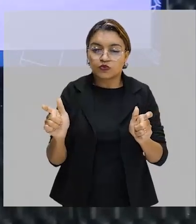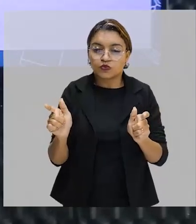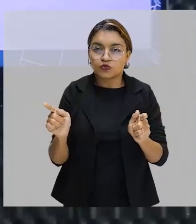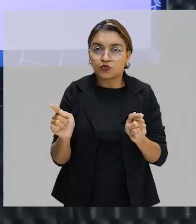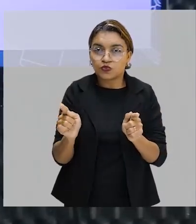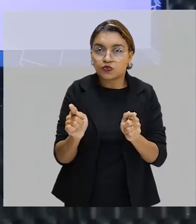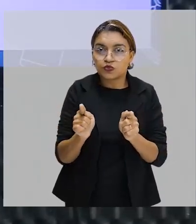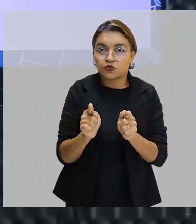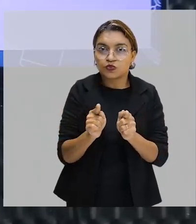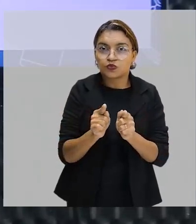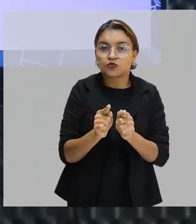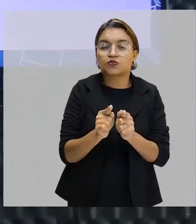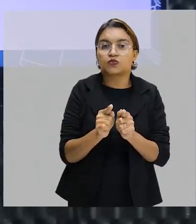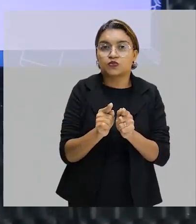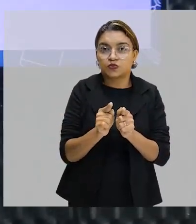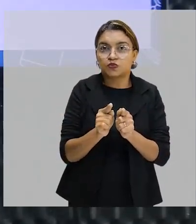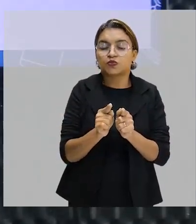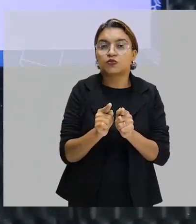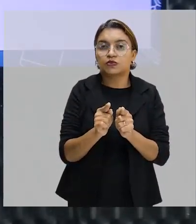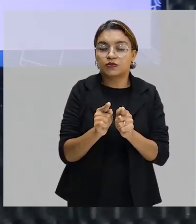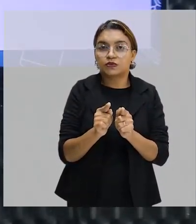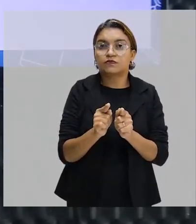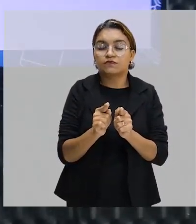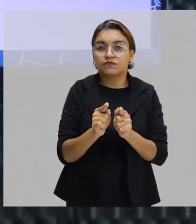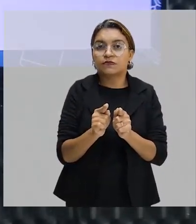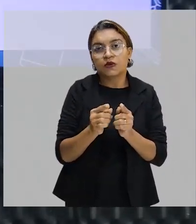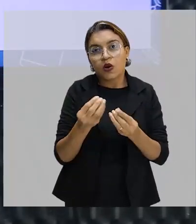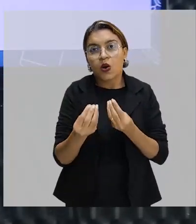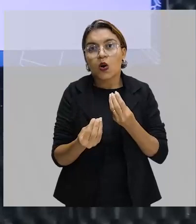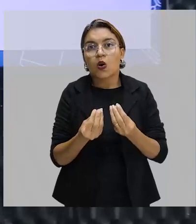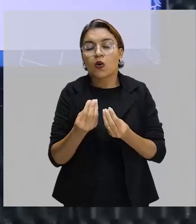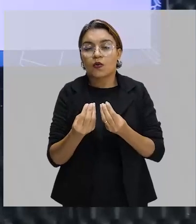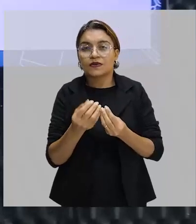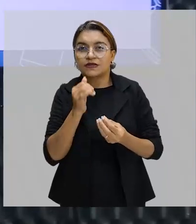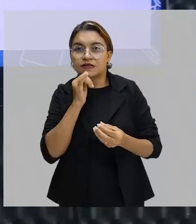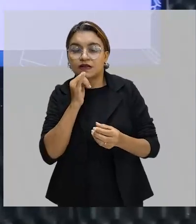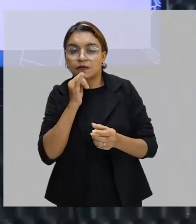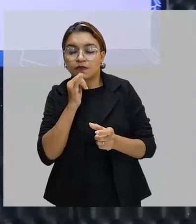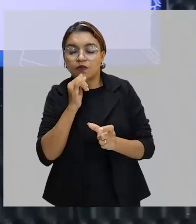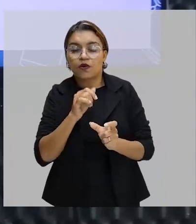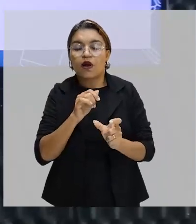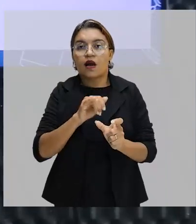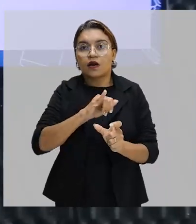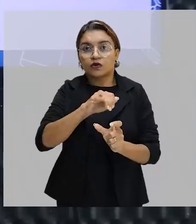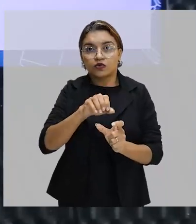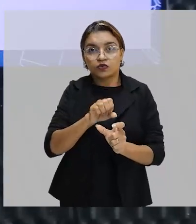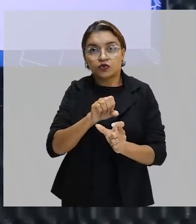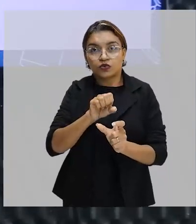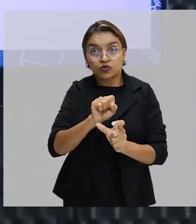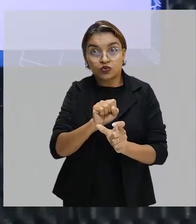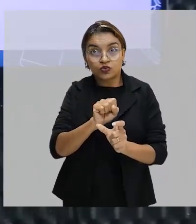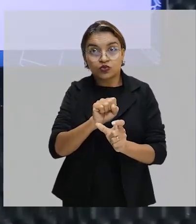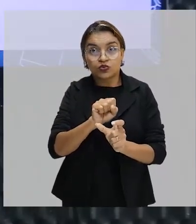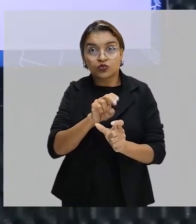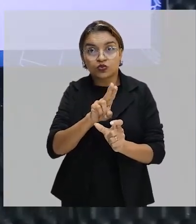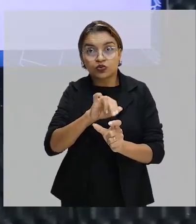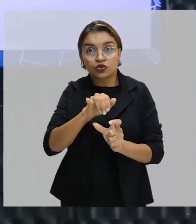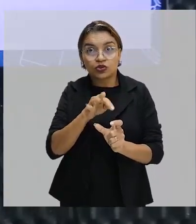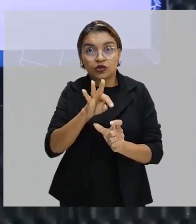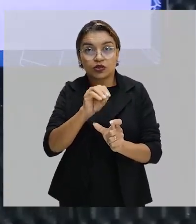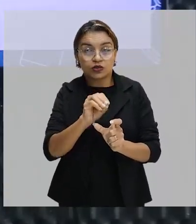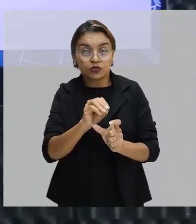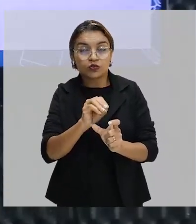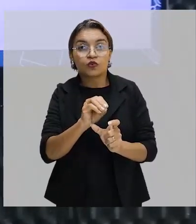o tamanho da estrutura ou o tamanho da construção entre sujeito e verbo ou verbo e partícula de